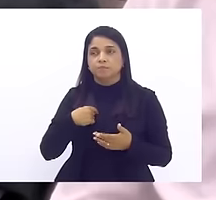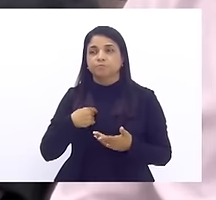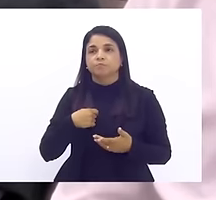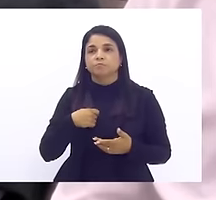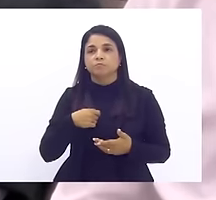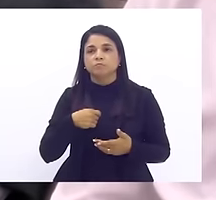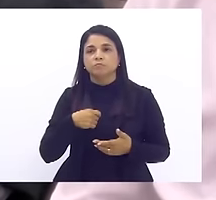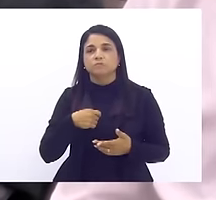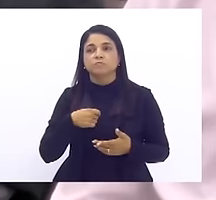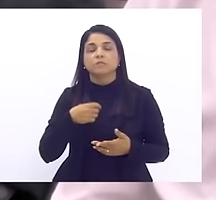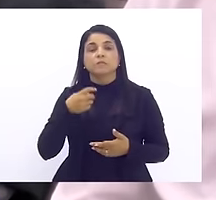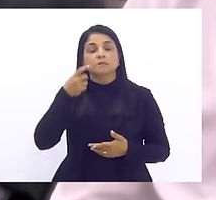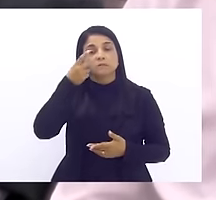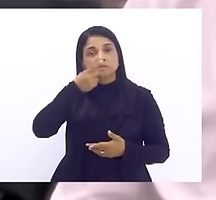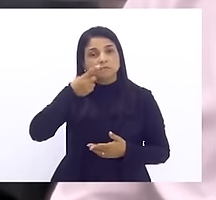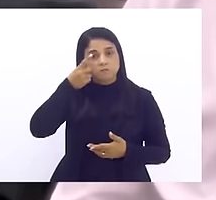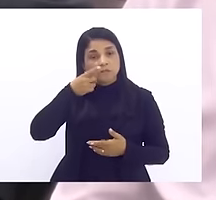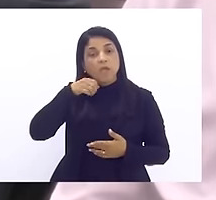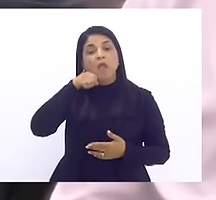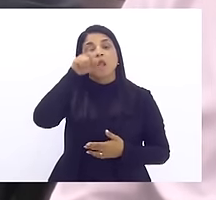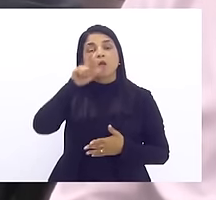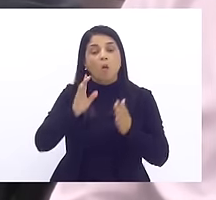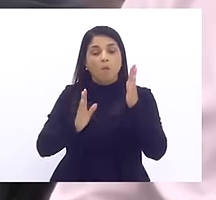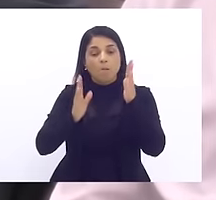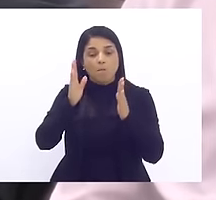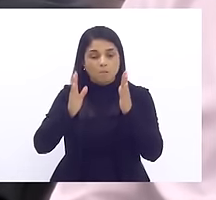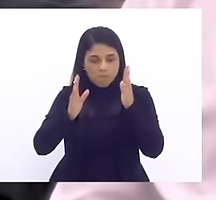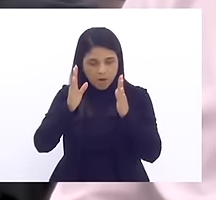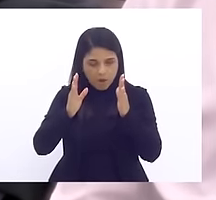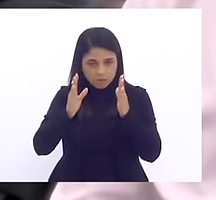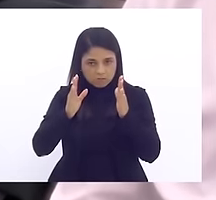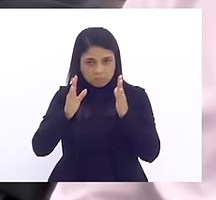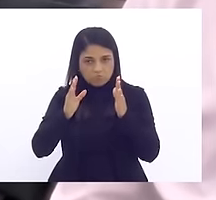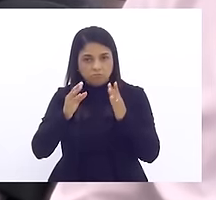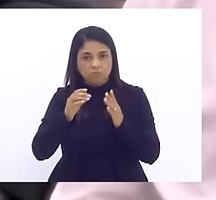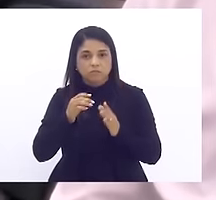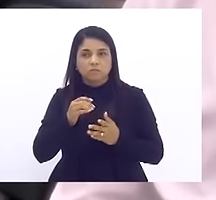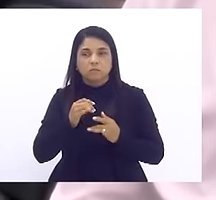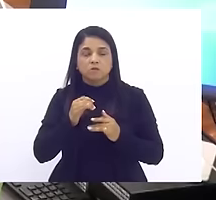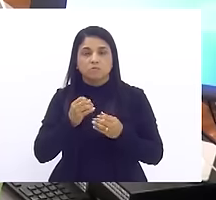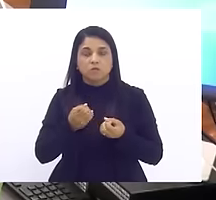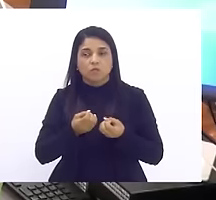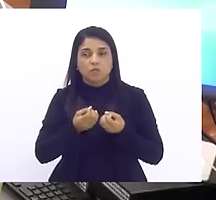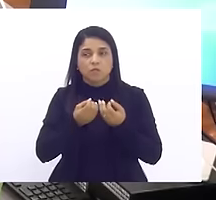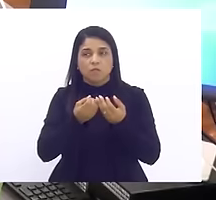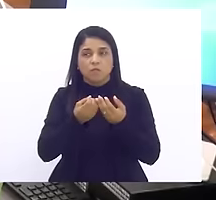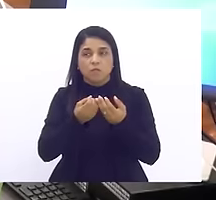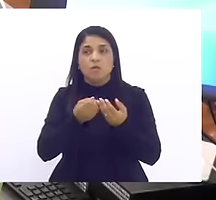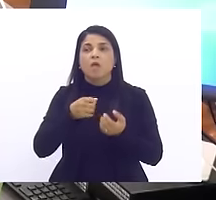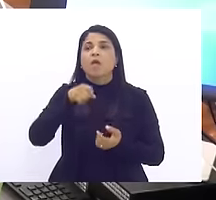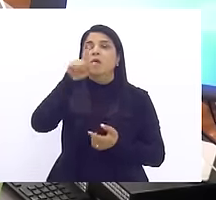se o doutor especificar qual o prazo que a gente tem para poder fornecer o nome